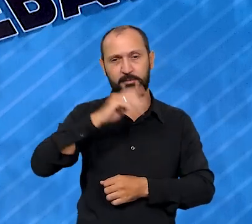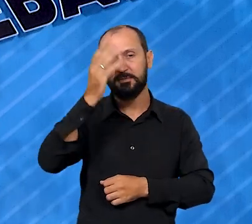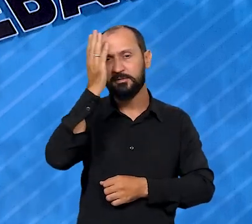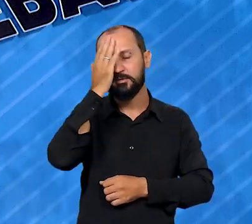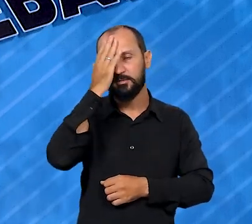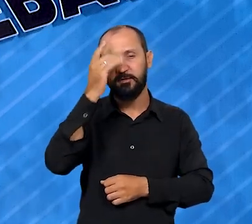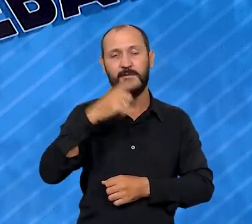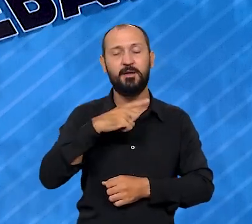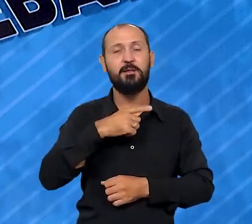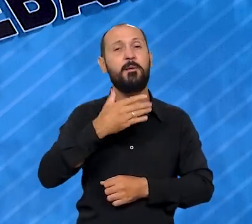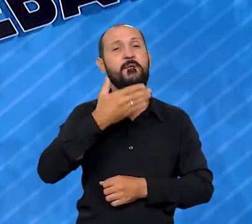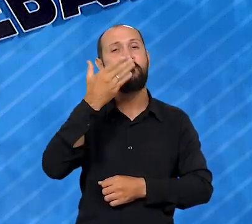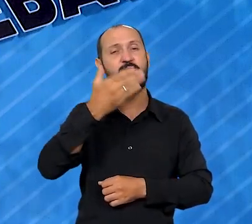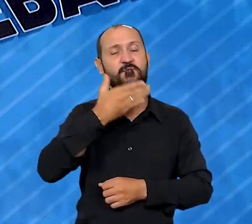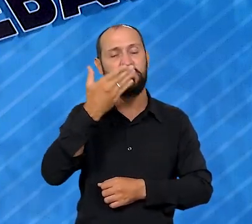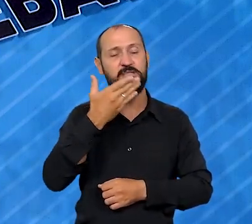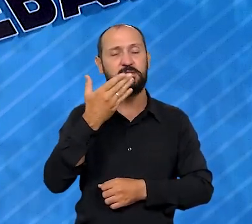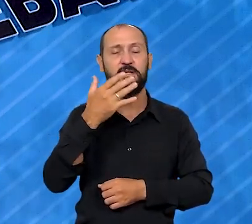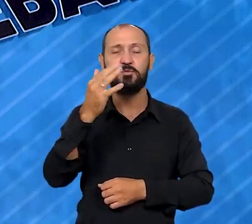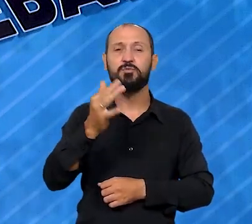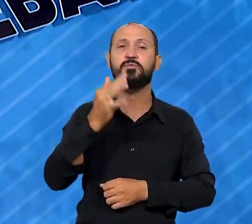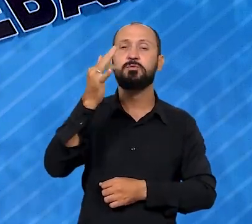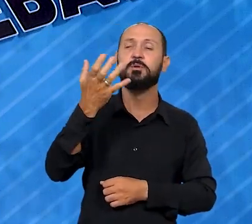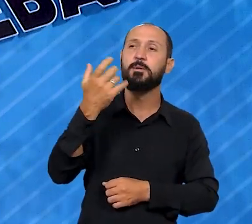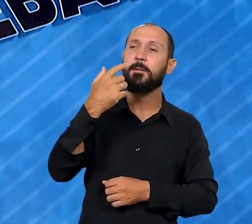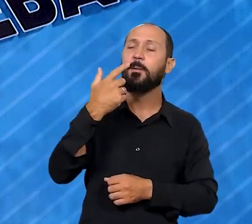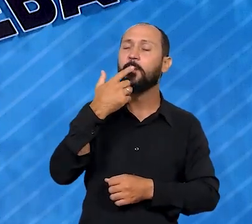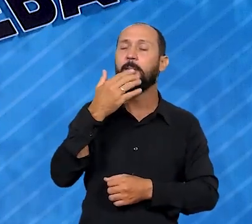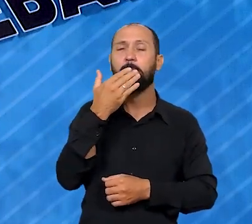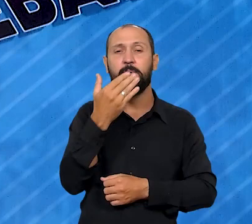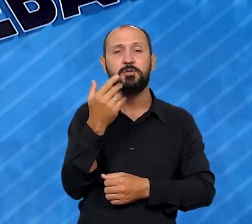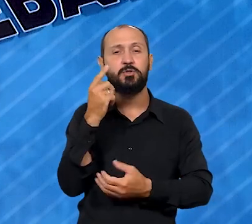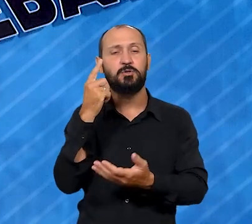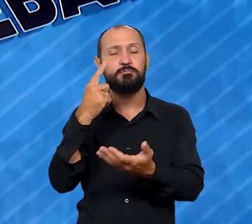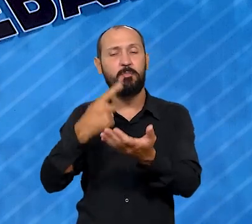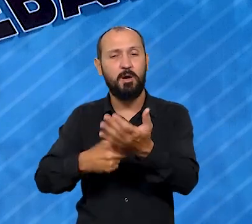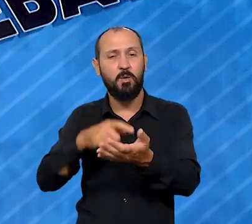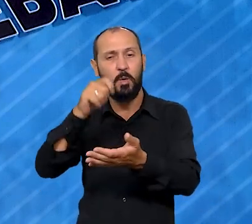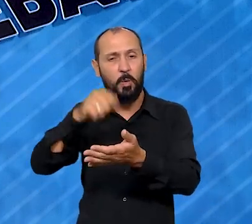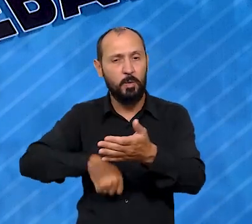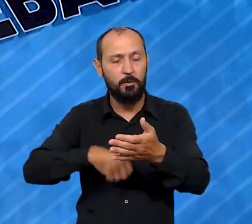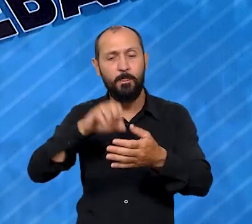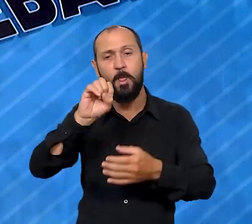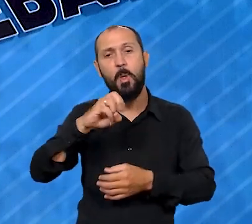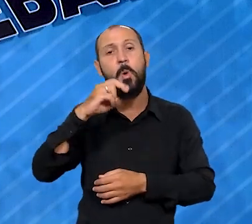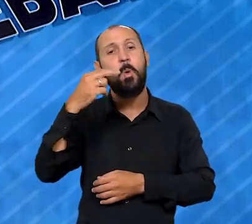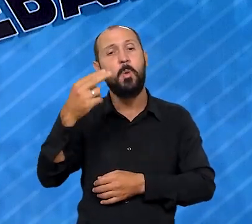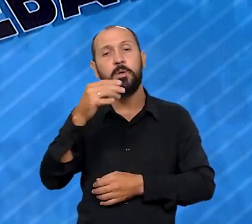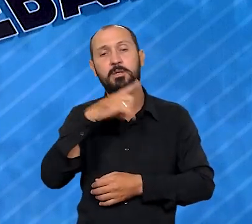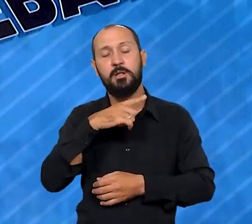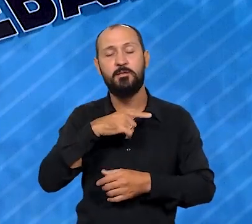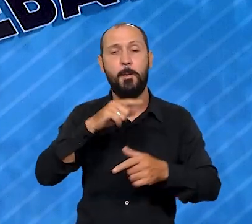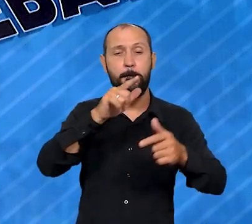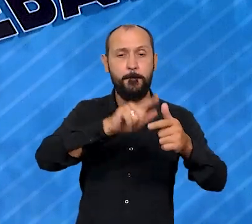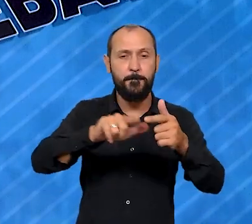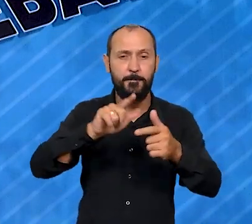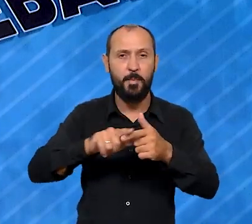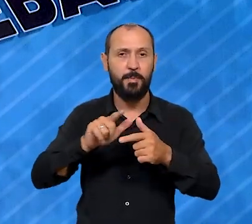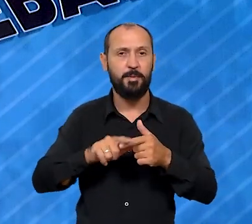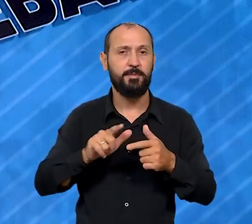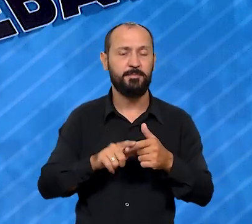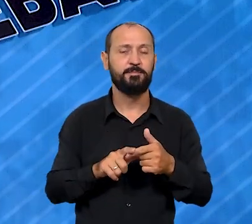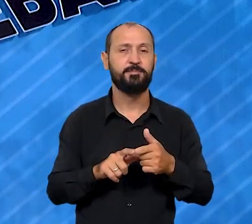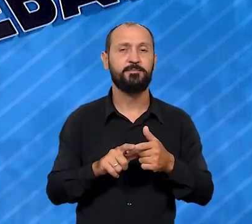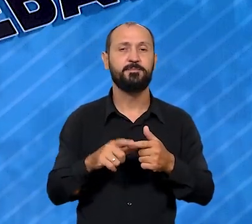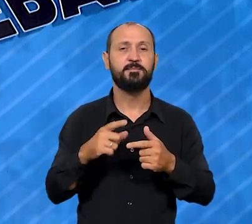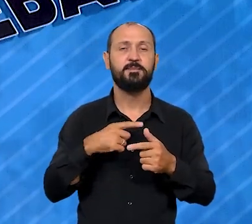propositalmente, sabendo que vai haver uma facilidade em buscar um acordo e sair daquela situação, ou se realmente ela teve algum